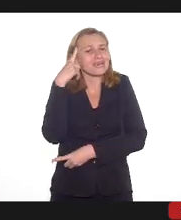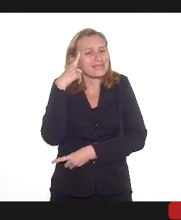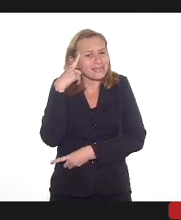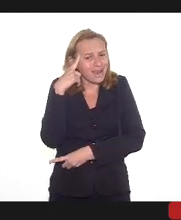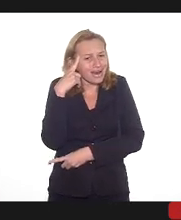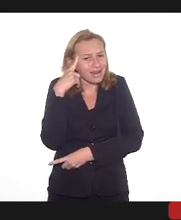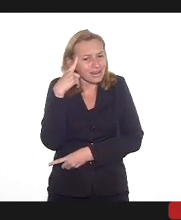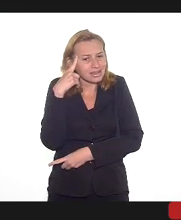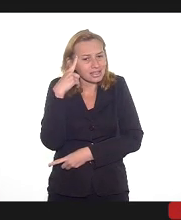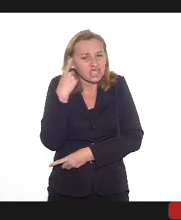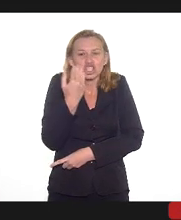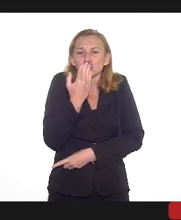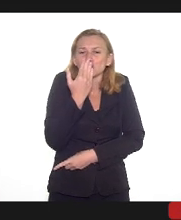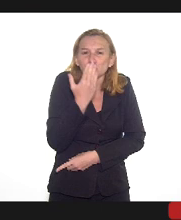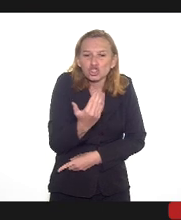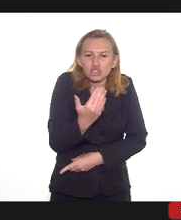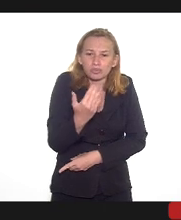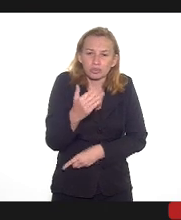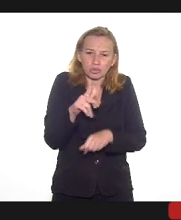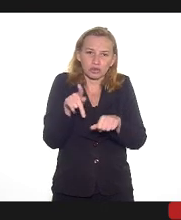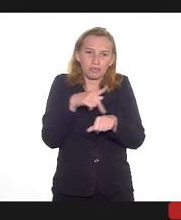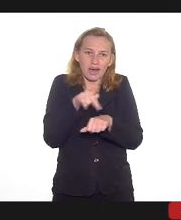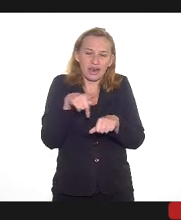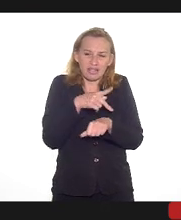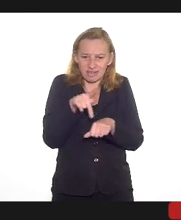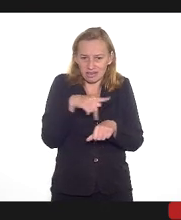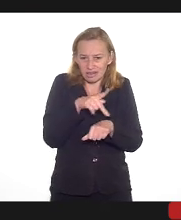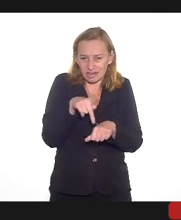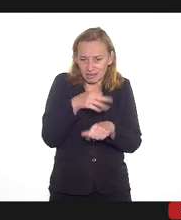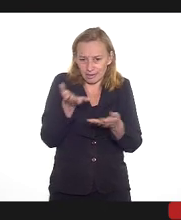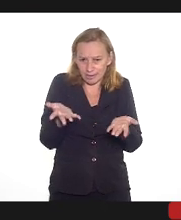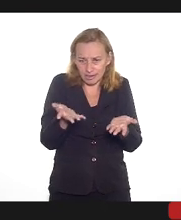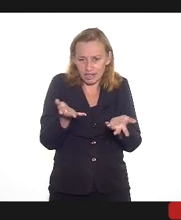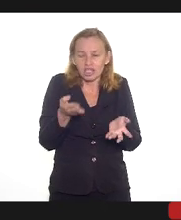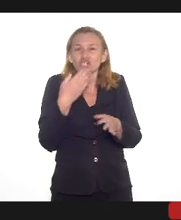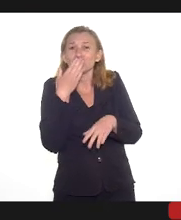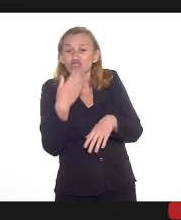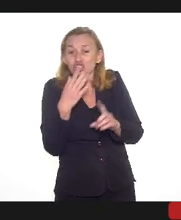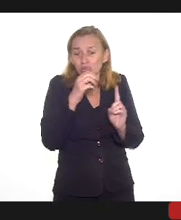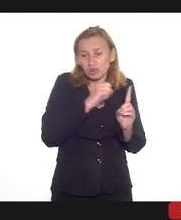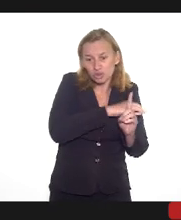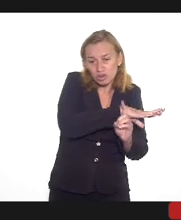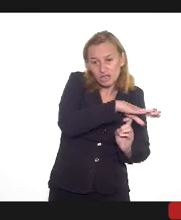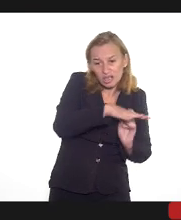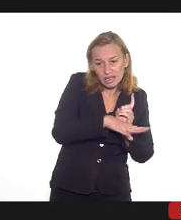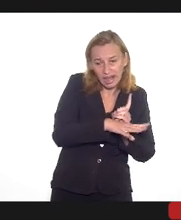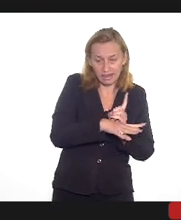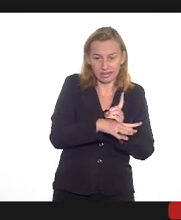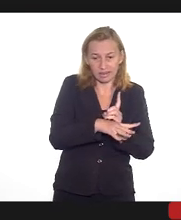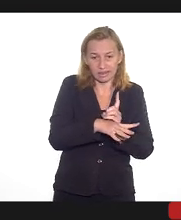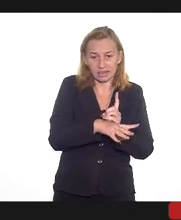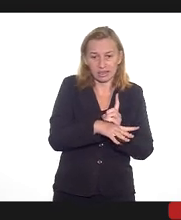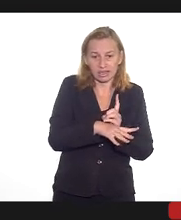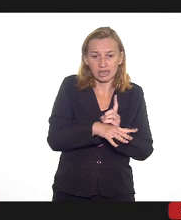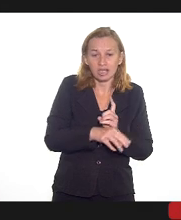é que tipo de país se pretende, que tipo de sociedade se pretende e quem que pode apresentar uma